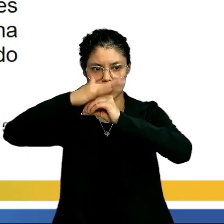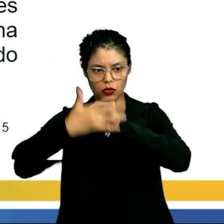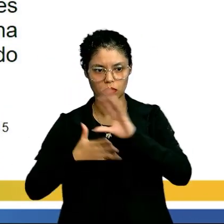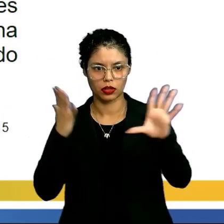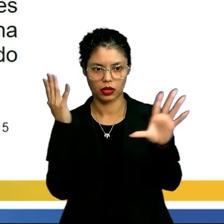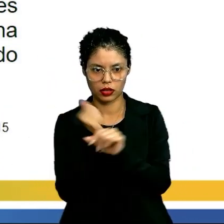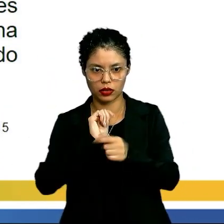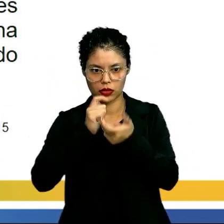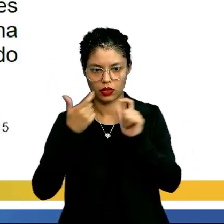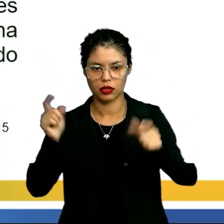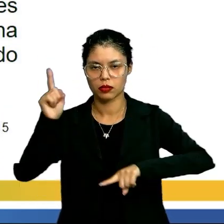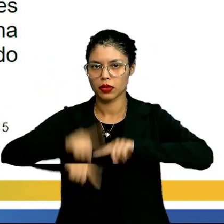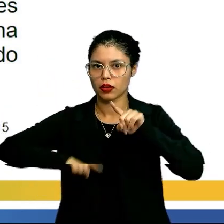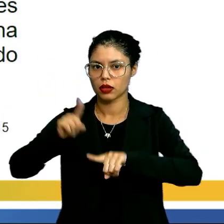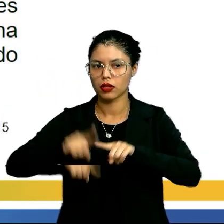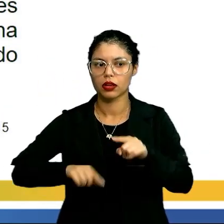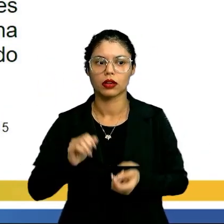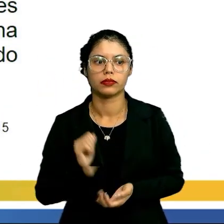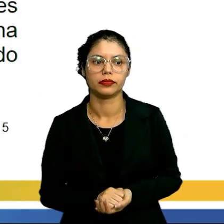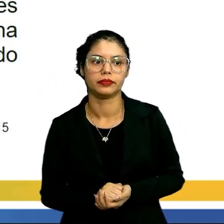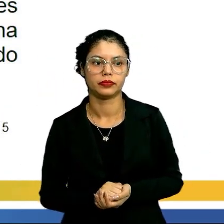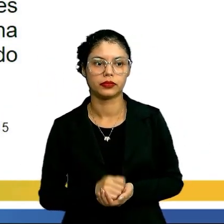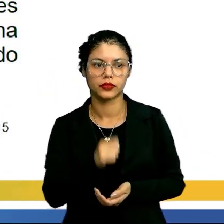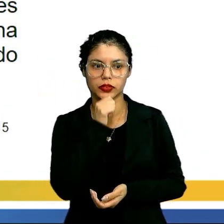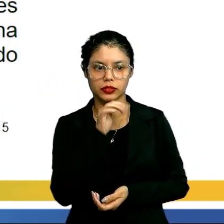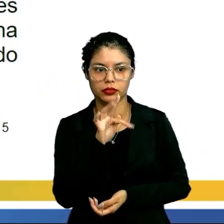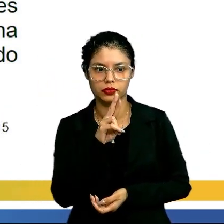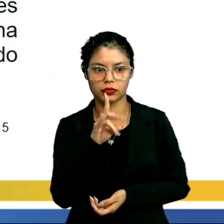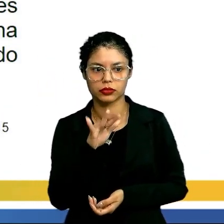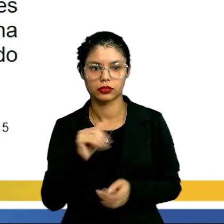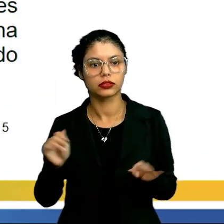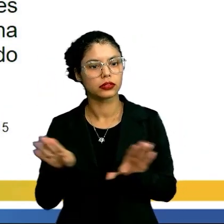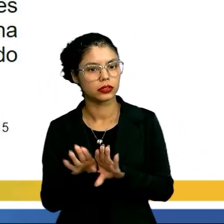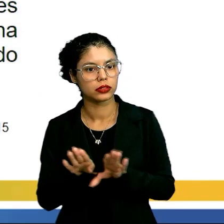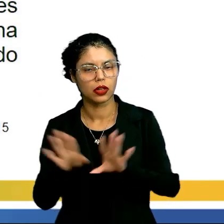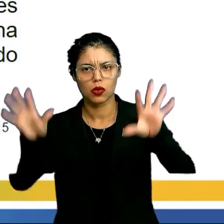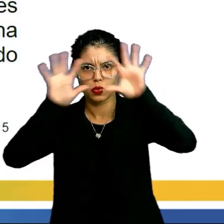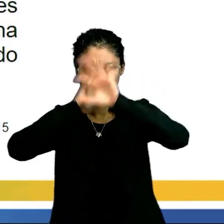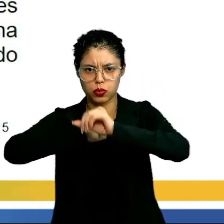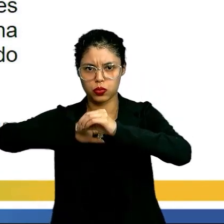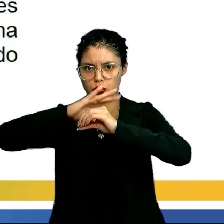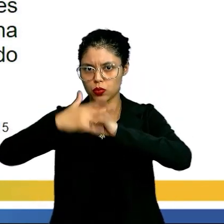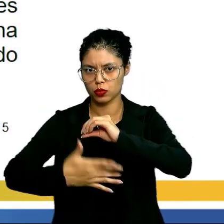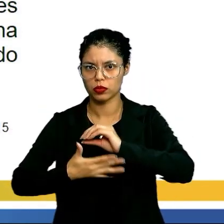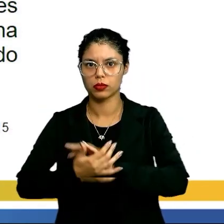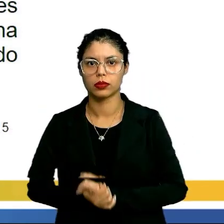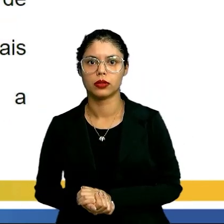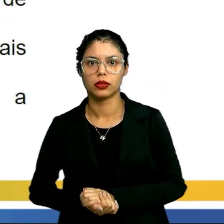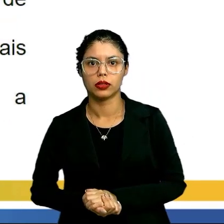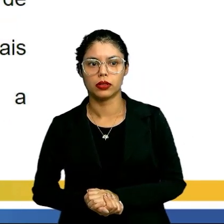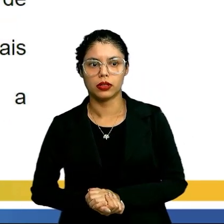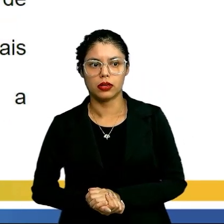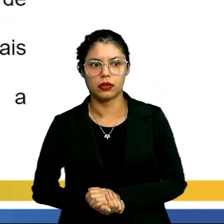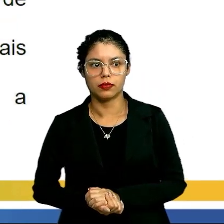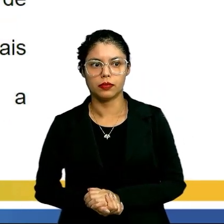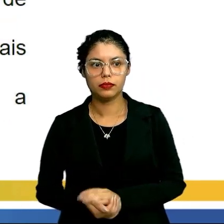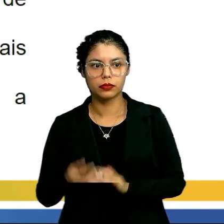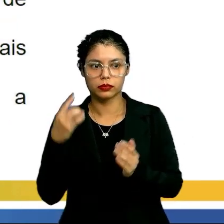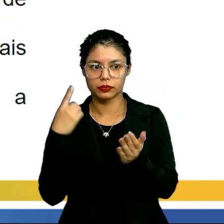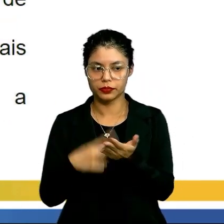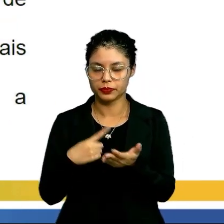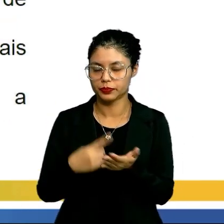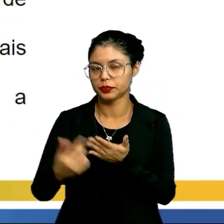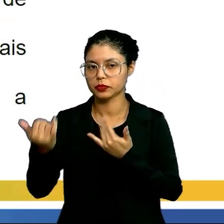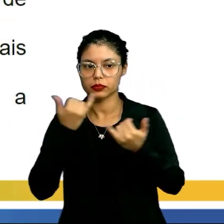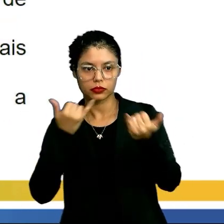com uma grande emissão de material particulado, incluindo a fuligem, que também escurece a atmosfera. O que a questão quer da